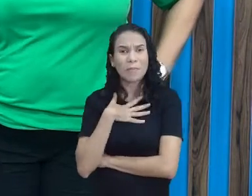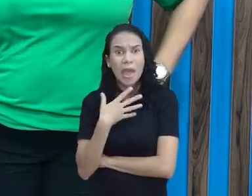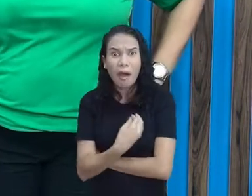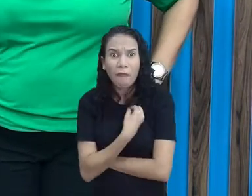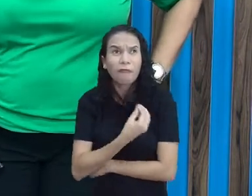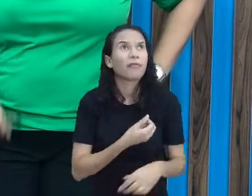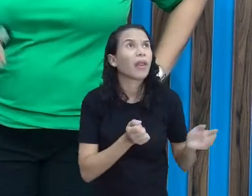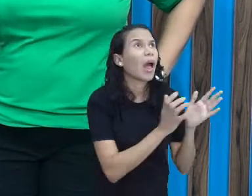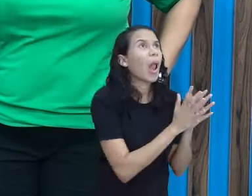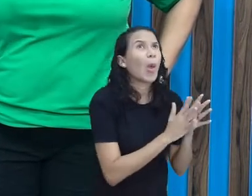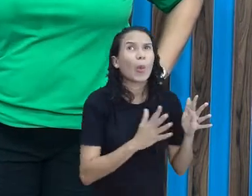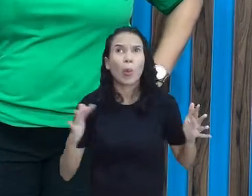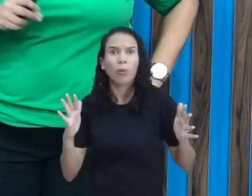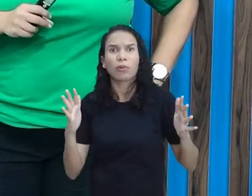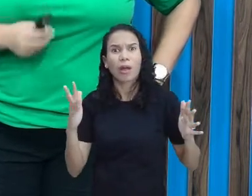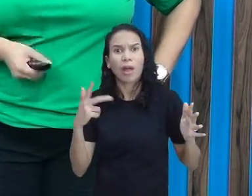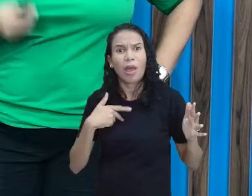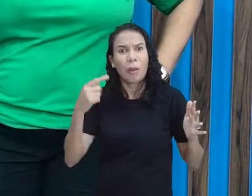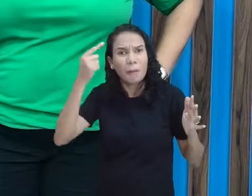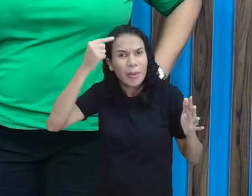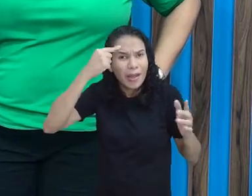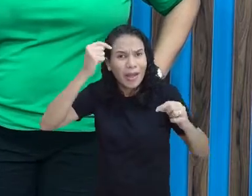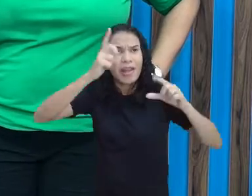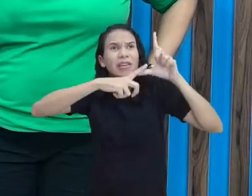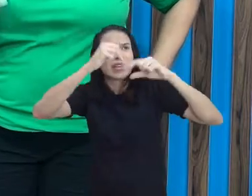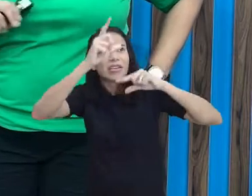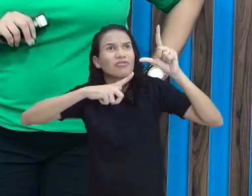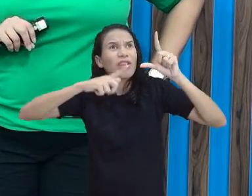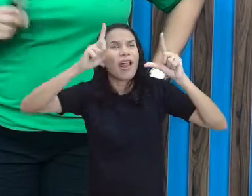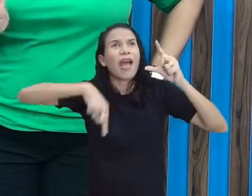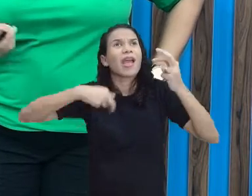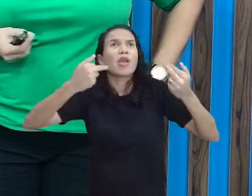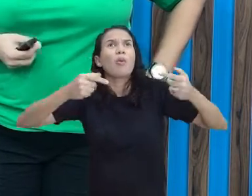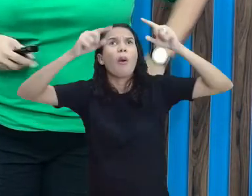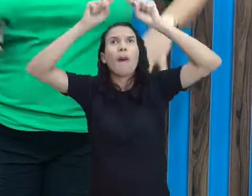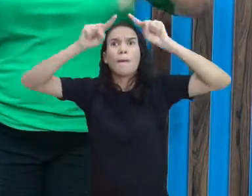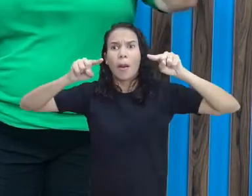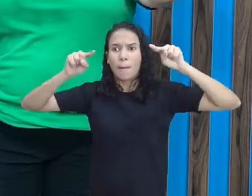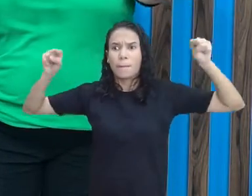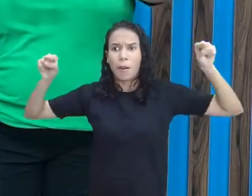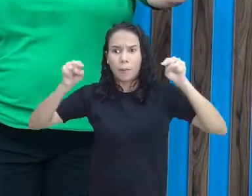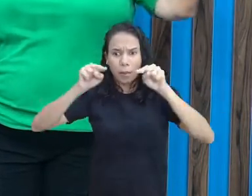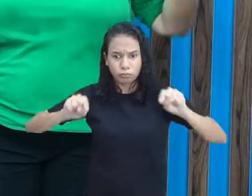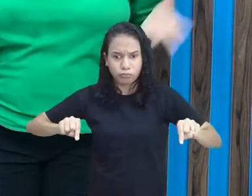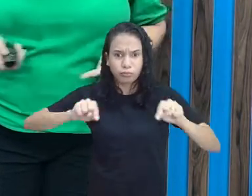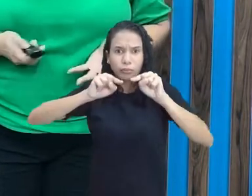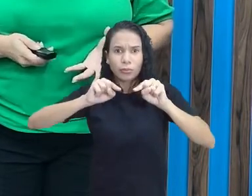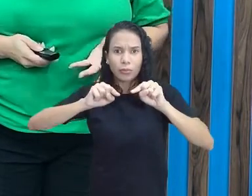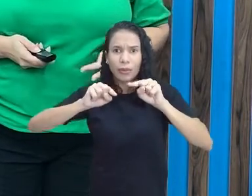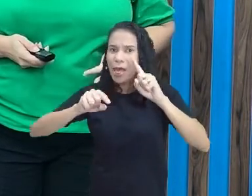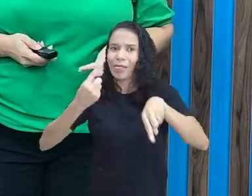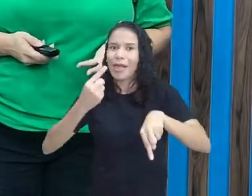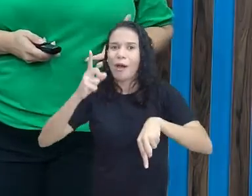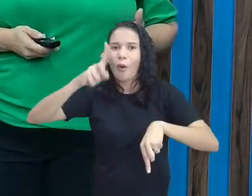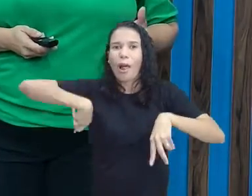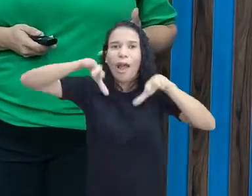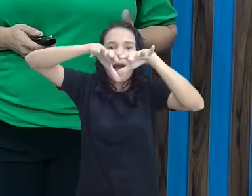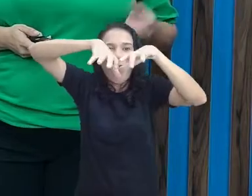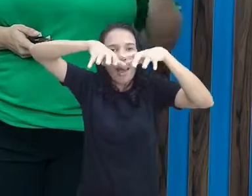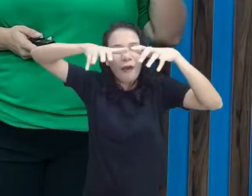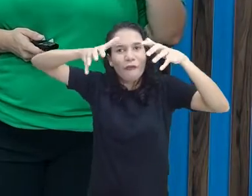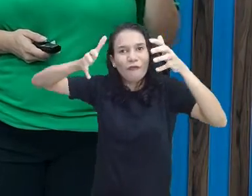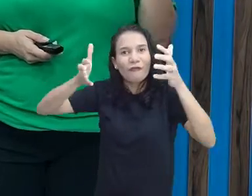minha vida inteira achando que a estrela tinha 5 pontas, mas não. Elas são esferas, gente. Então,